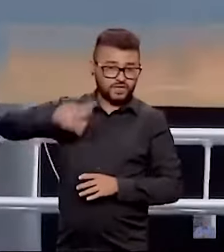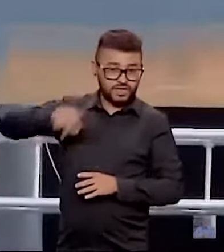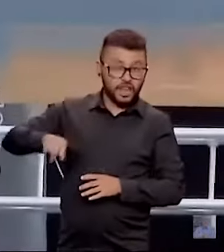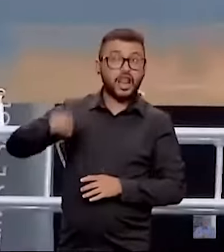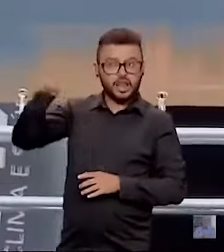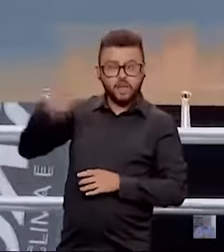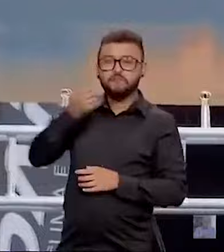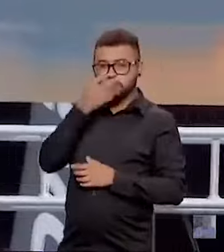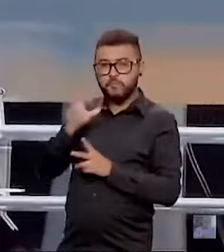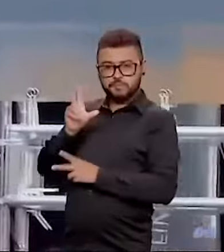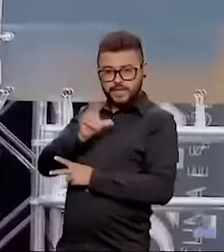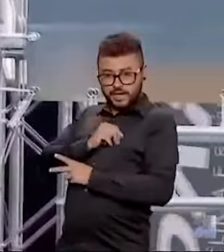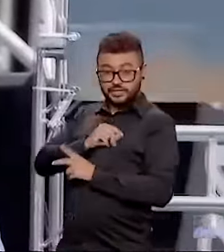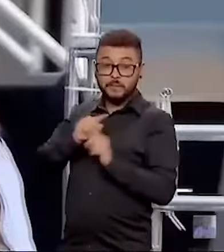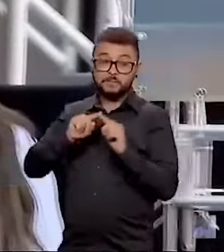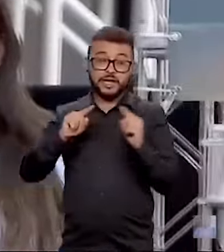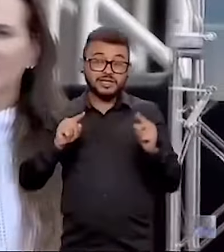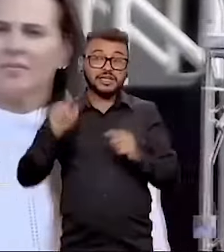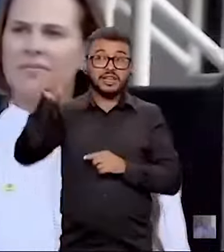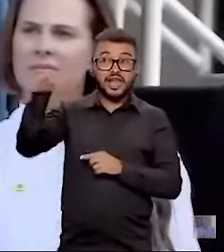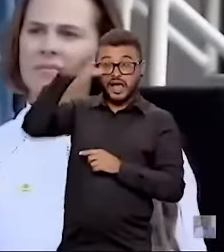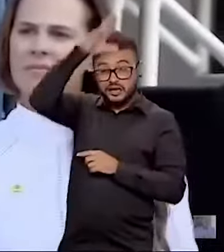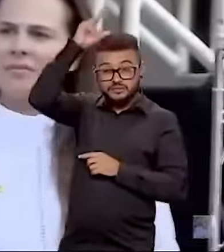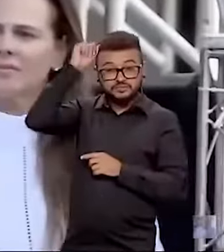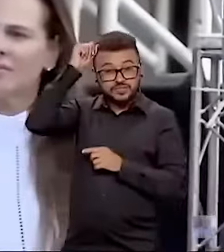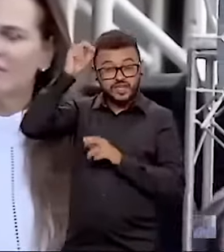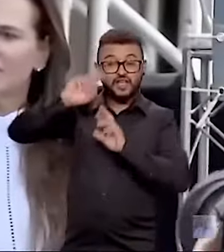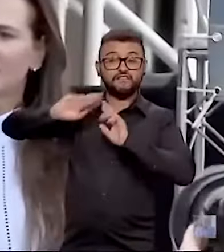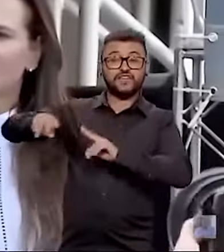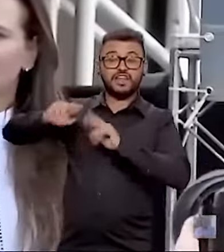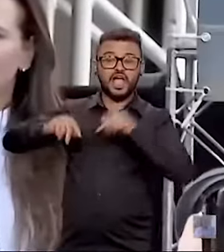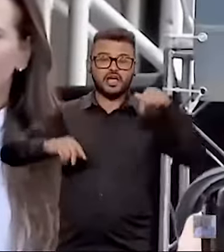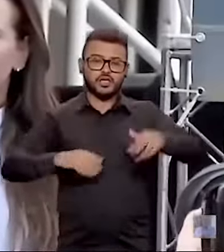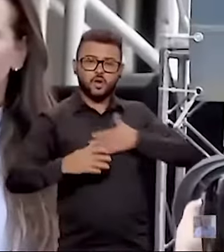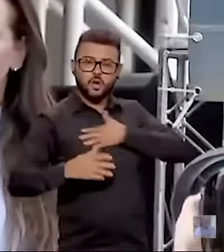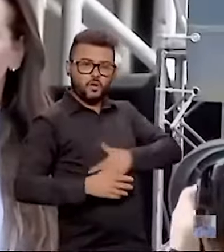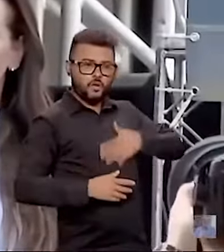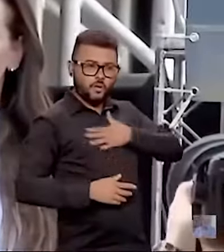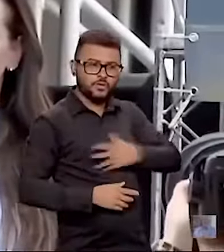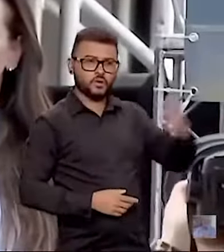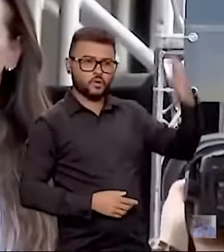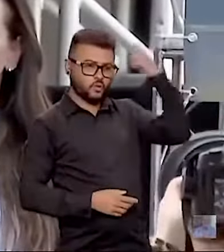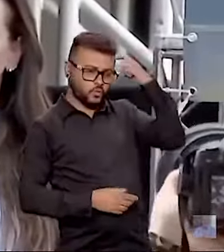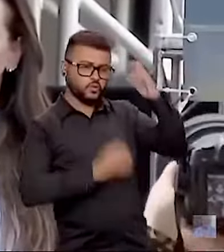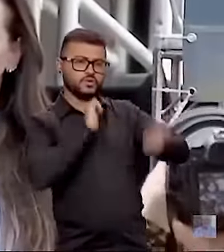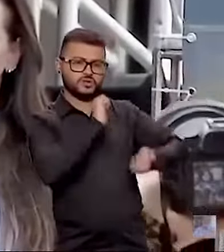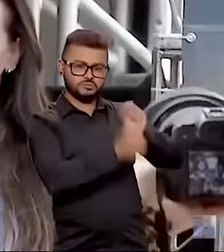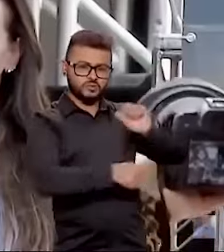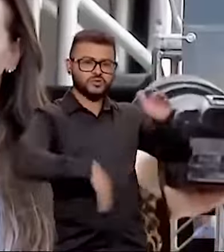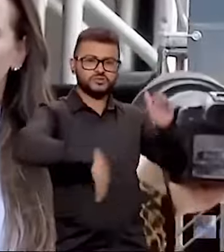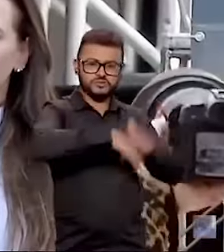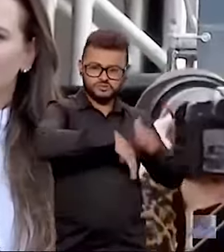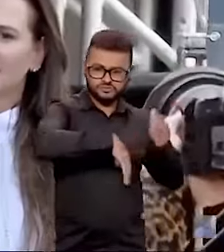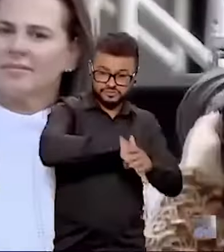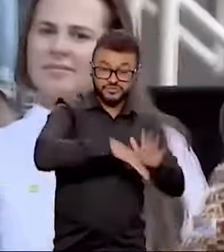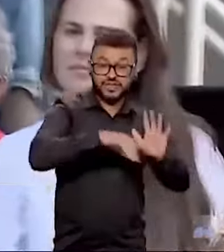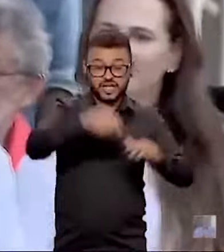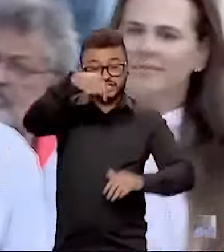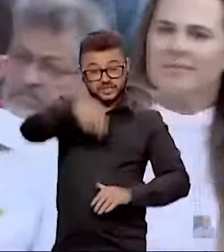que o Amazonas não mereça, é que no Amazonas tem menos tradição de futebol do que tem o estado do